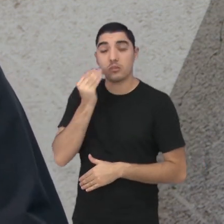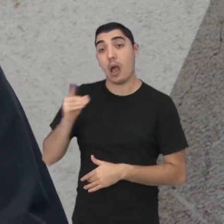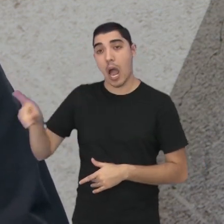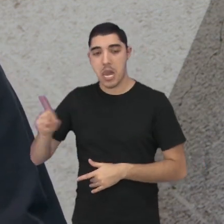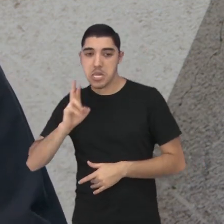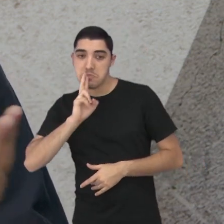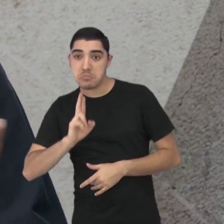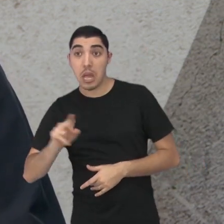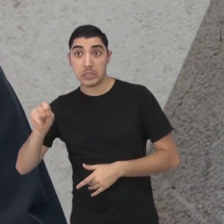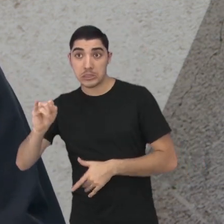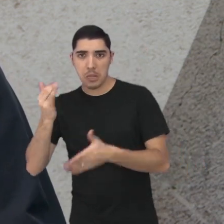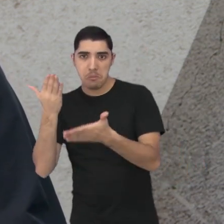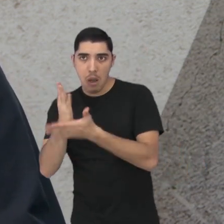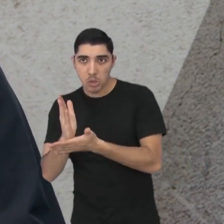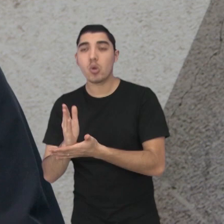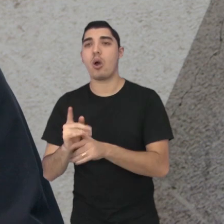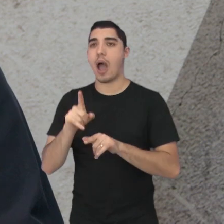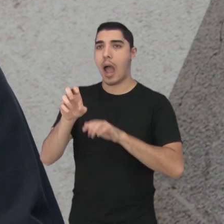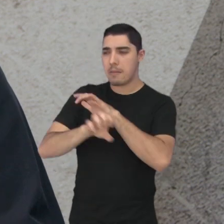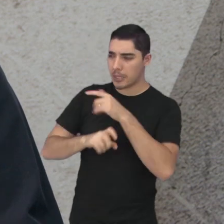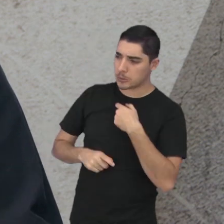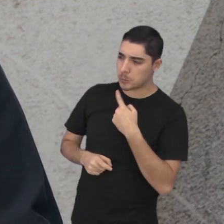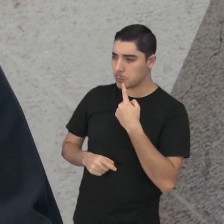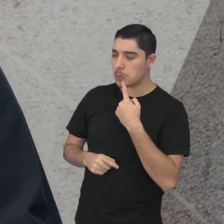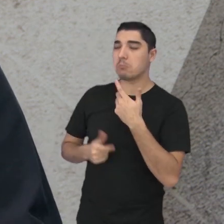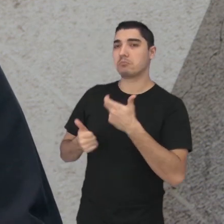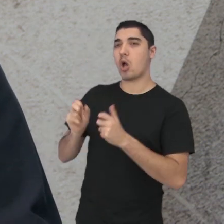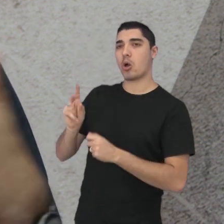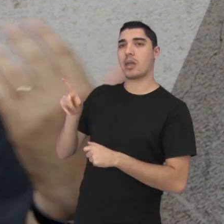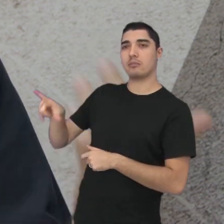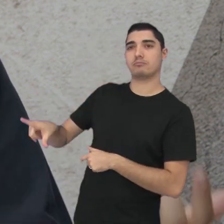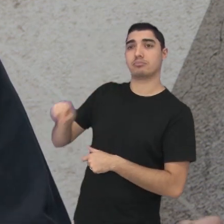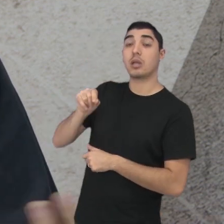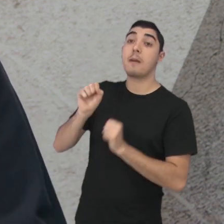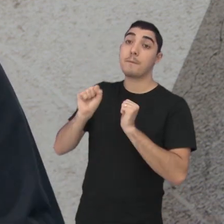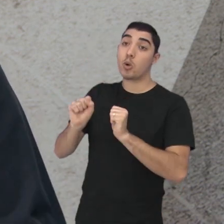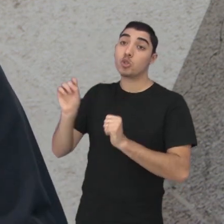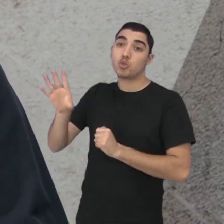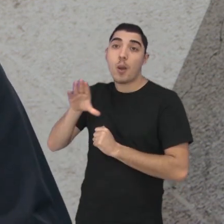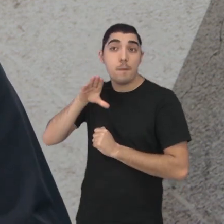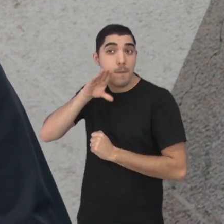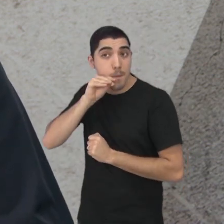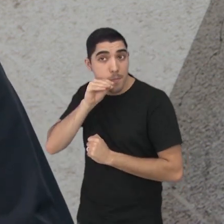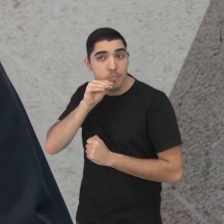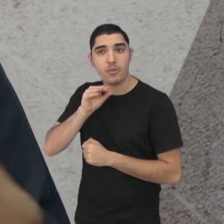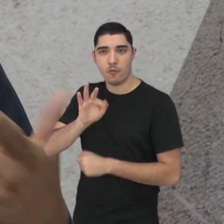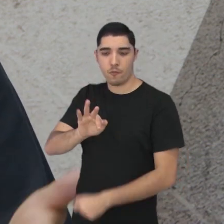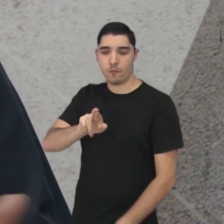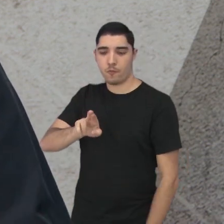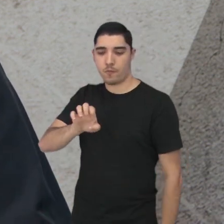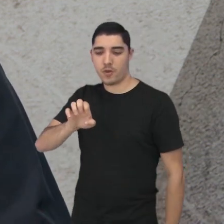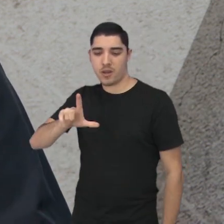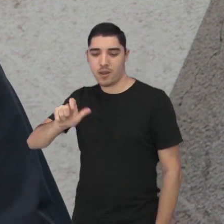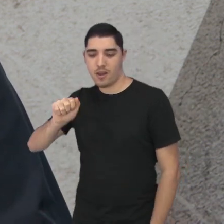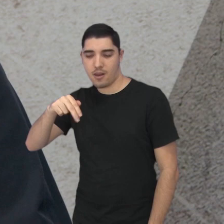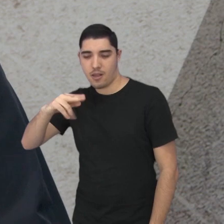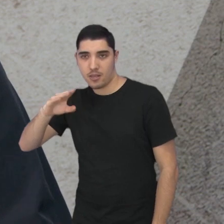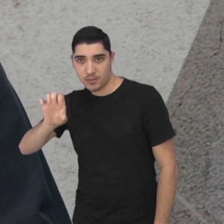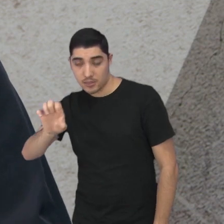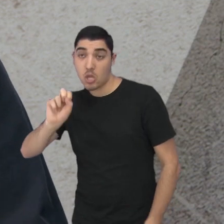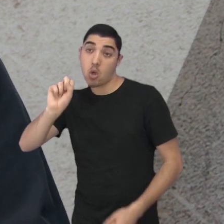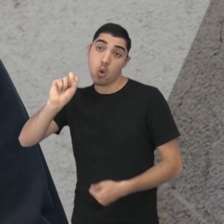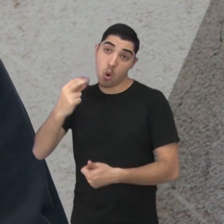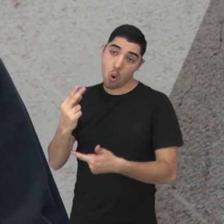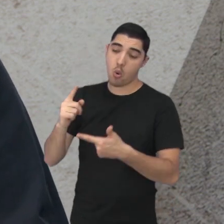atender a expectativa da empresa, ele acaba sendo contratado. Aí ele pode ser contratado como um freelance ou realmente registrado pela empresa para